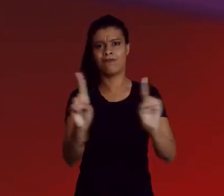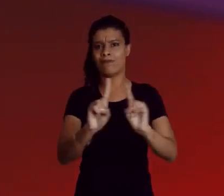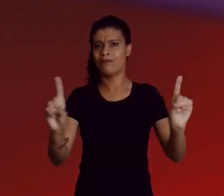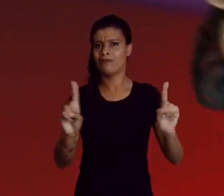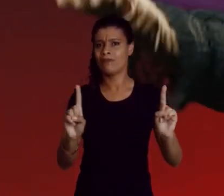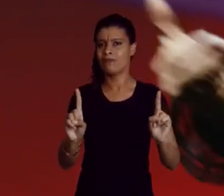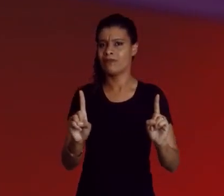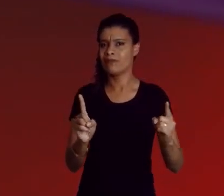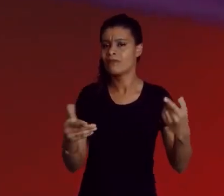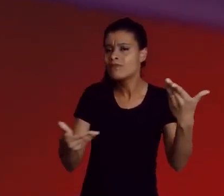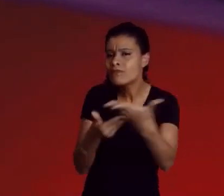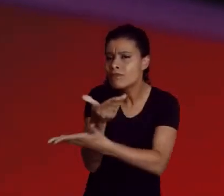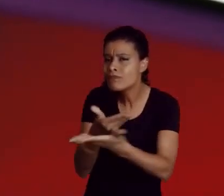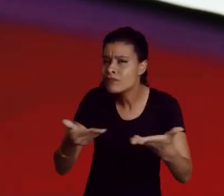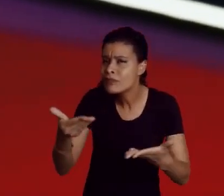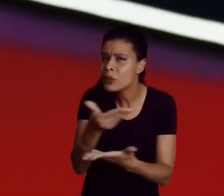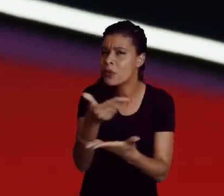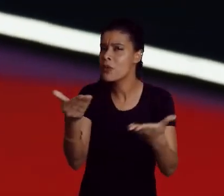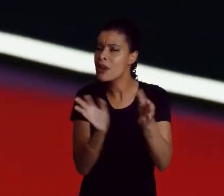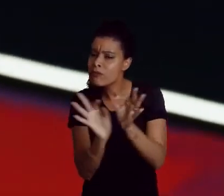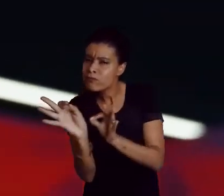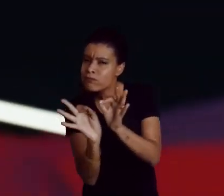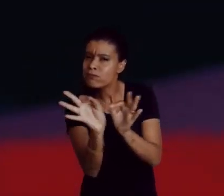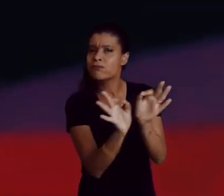Acolha, entenda, ajustem.